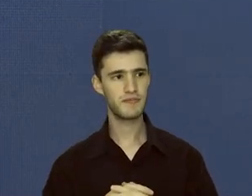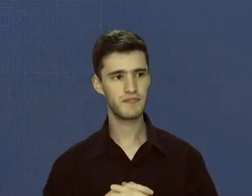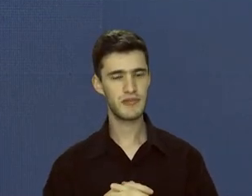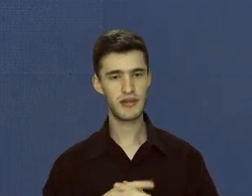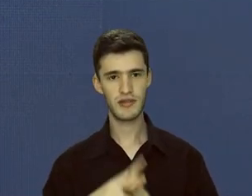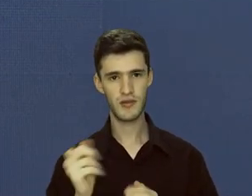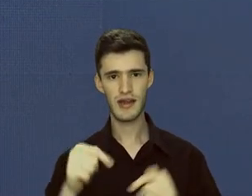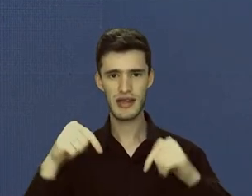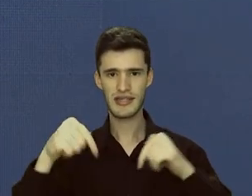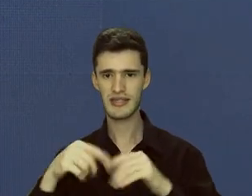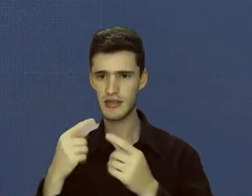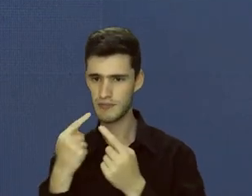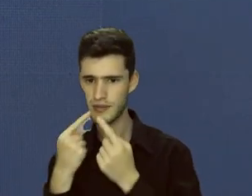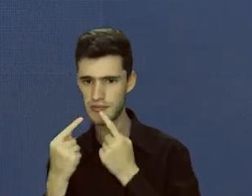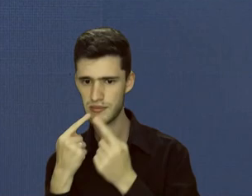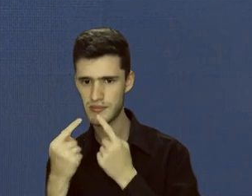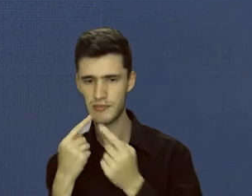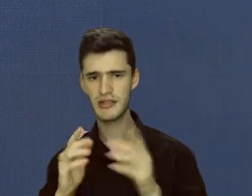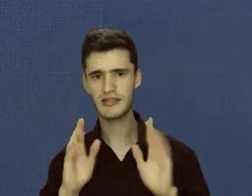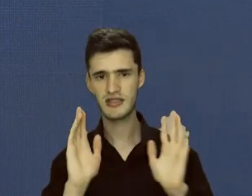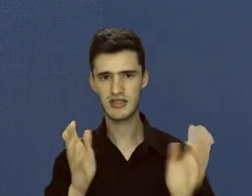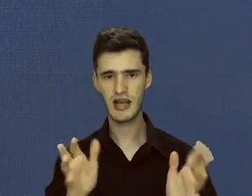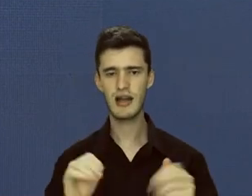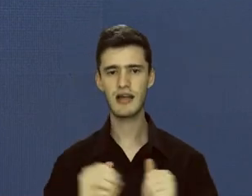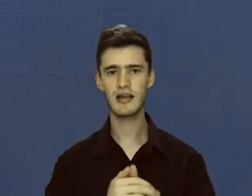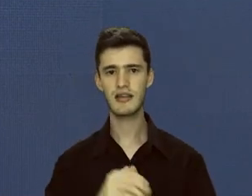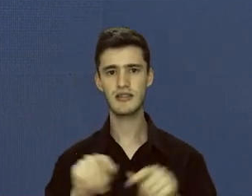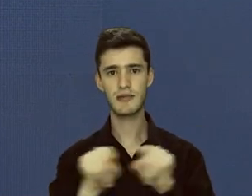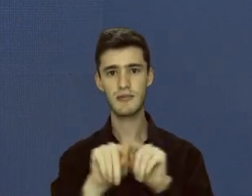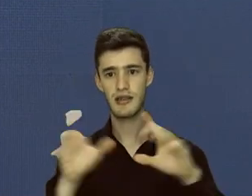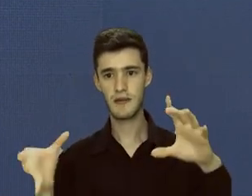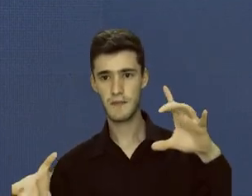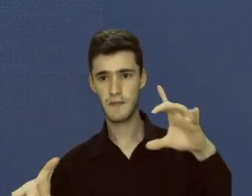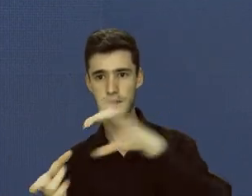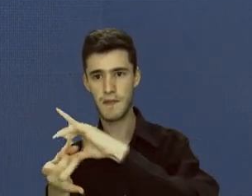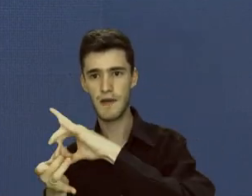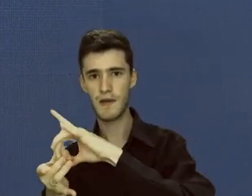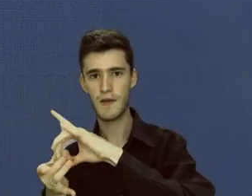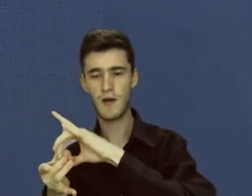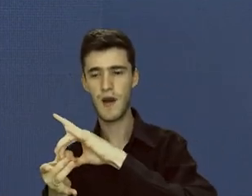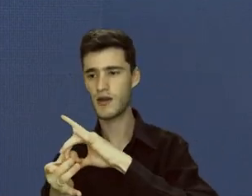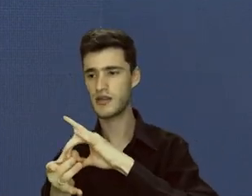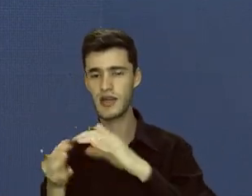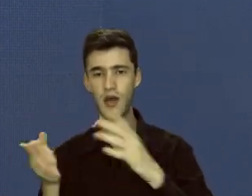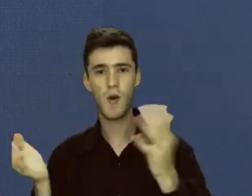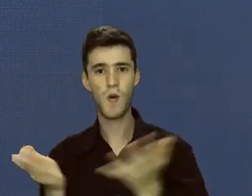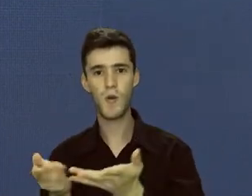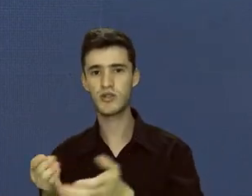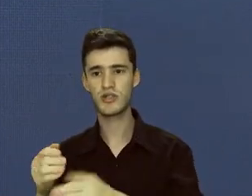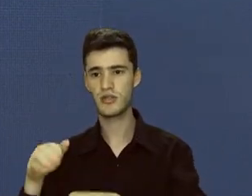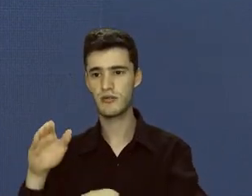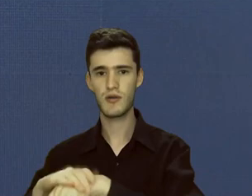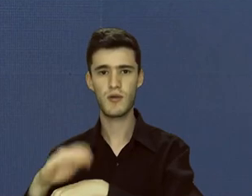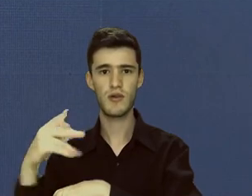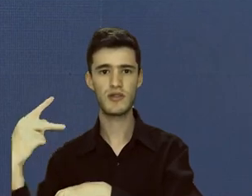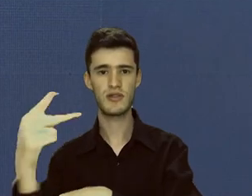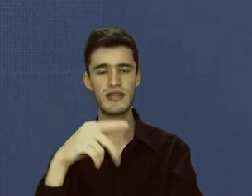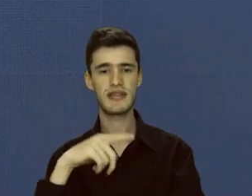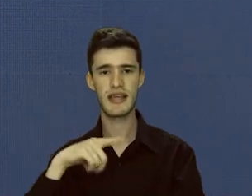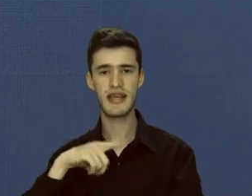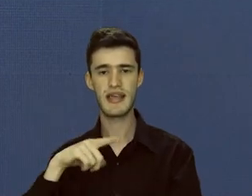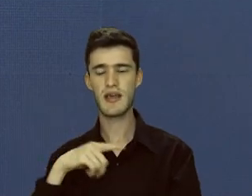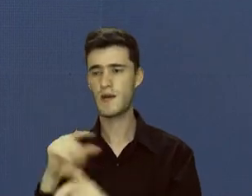né E falar do que vocês têm hoje no portfólio associado a um pouco desses temas mas